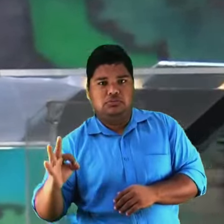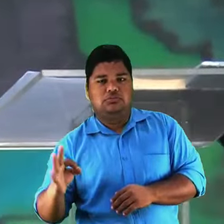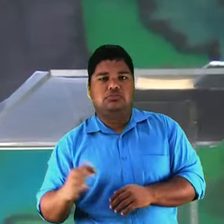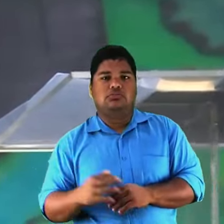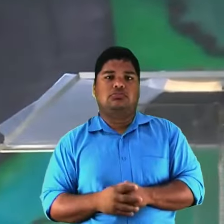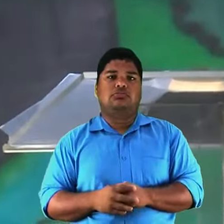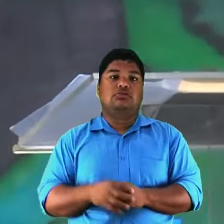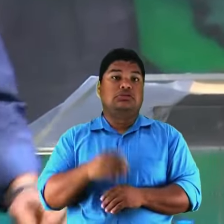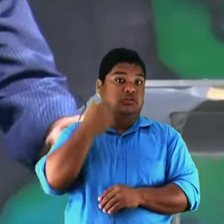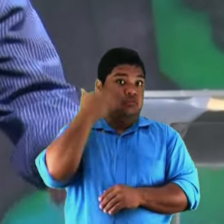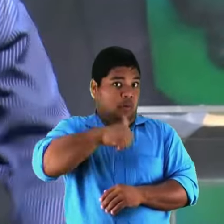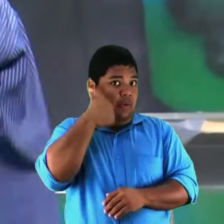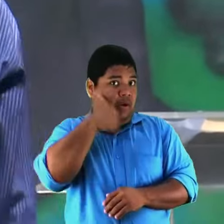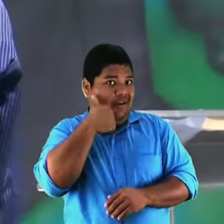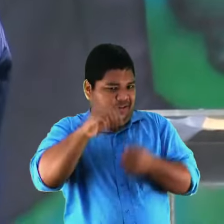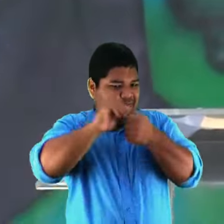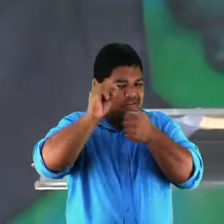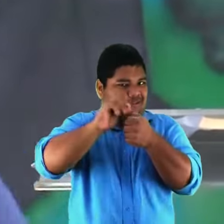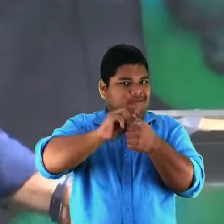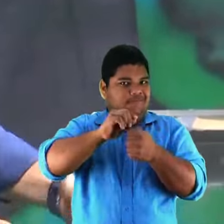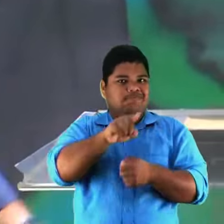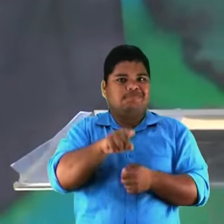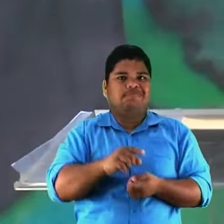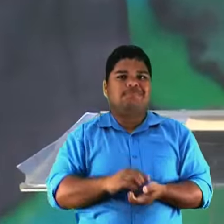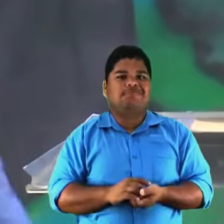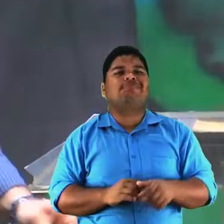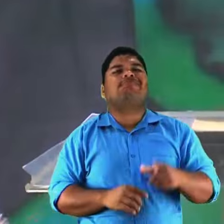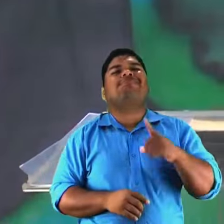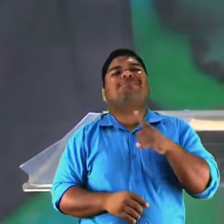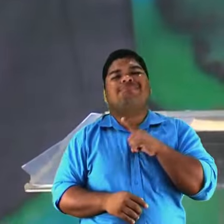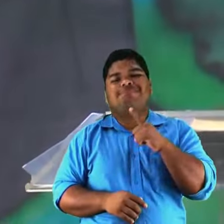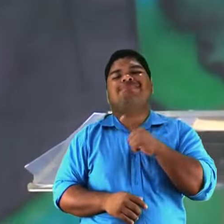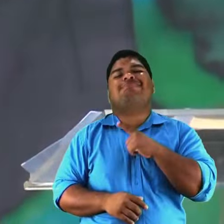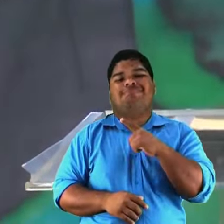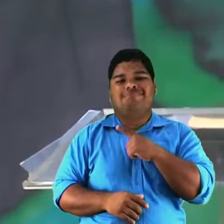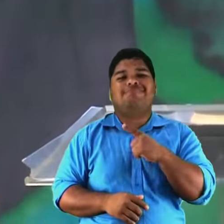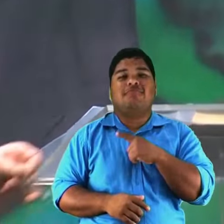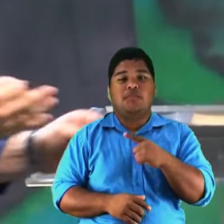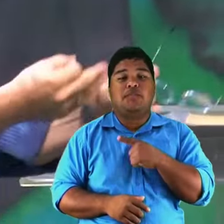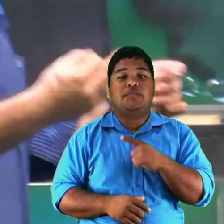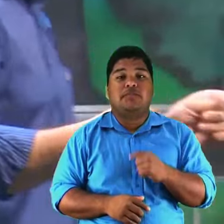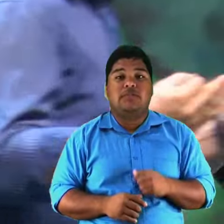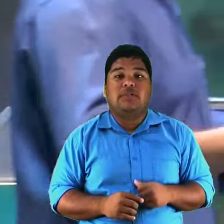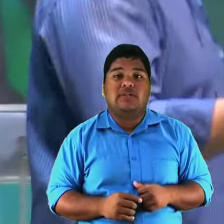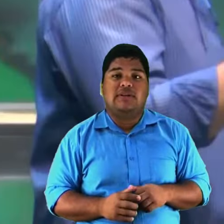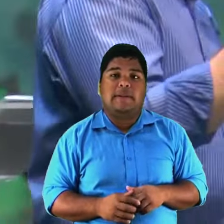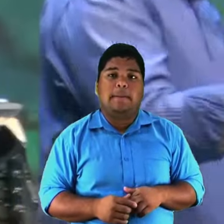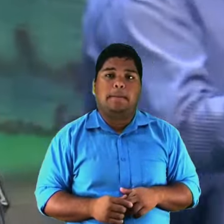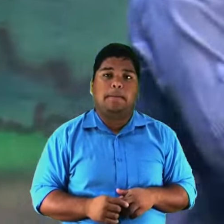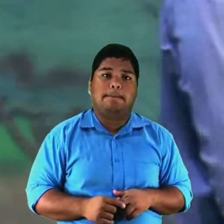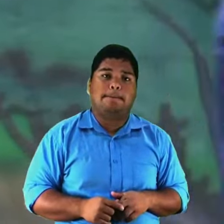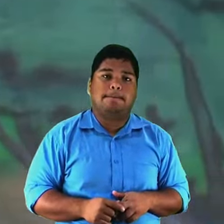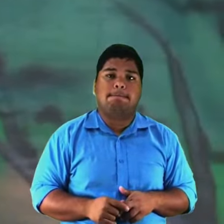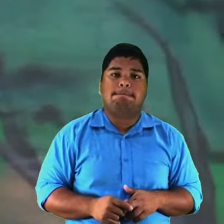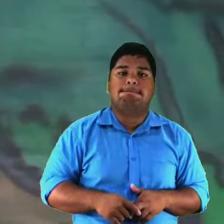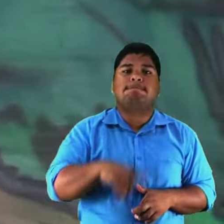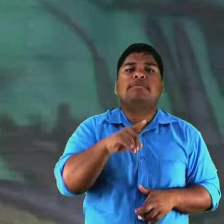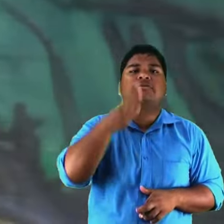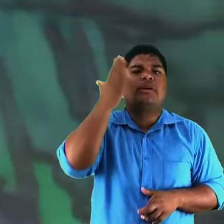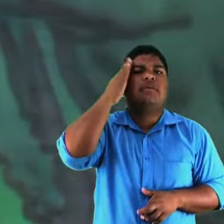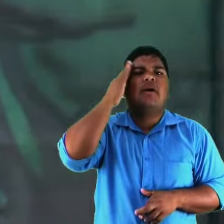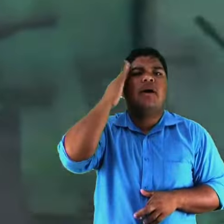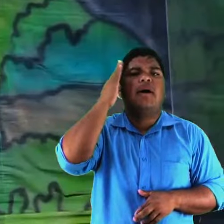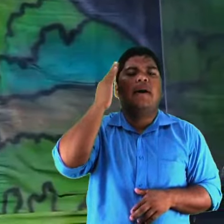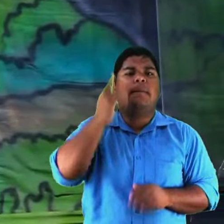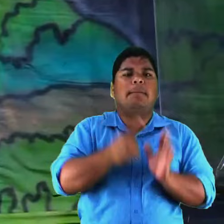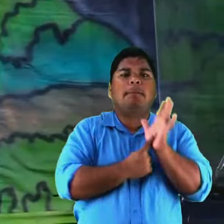mulheres? Tinha ou não tinha? Tinha, mulher inteligente. Sabe qual é a prova que ela é inteligente? Sabe